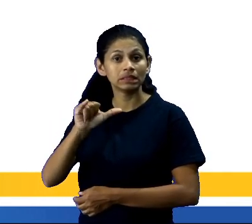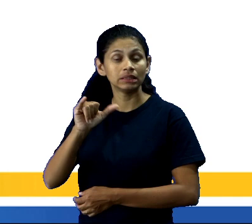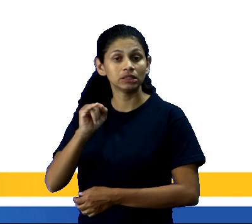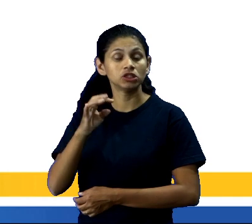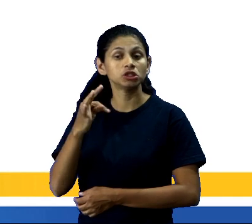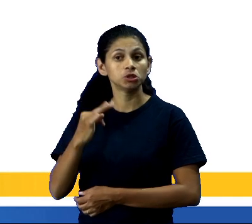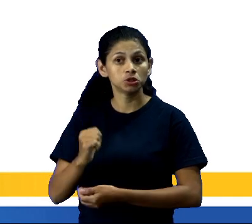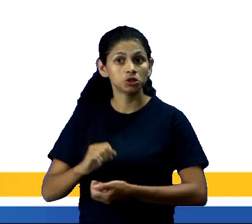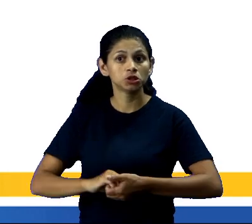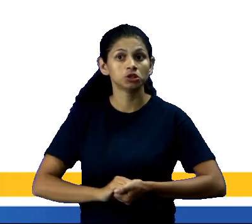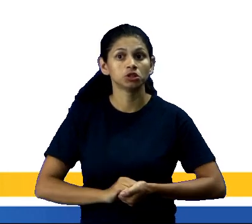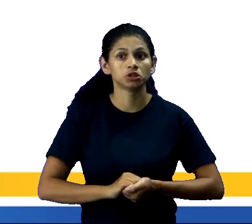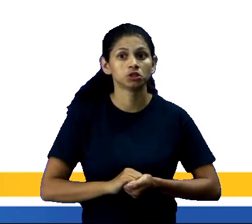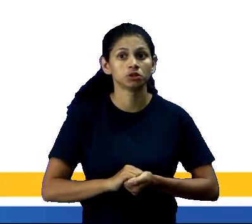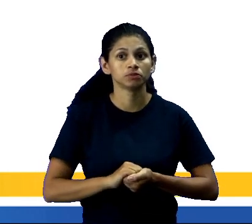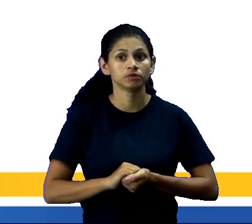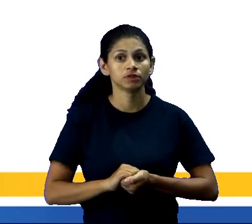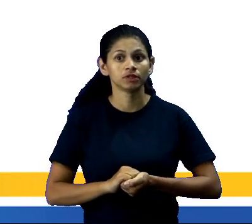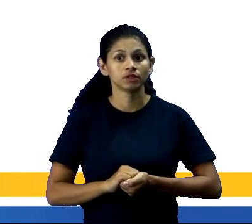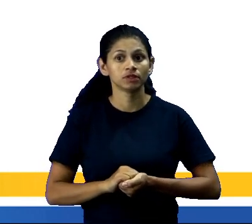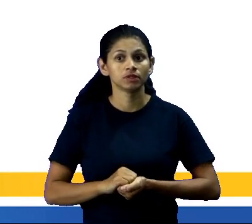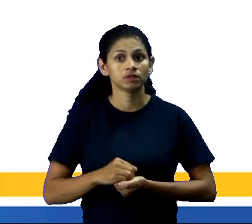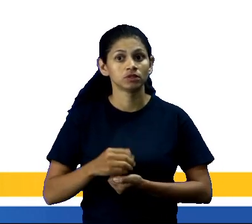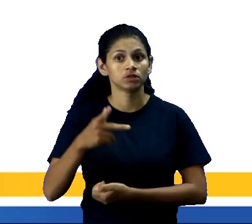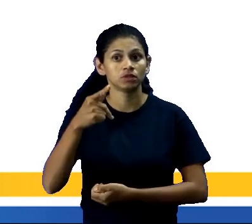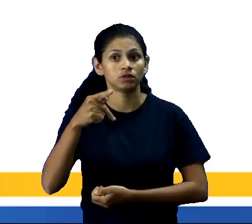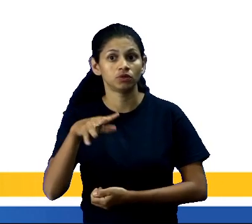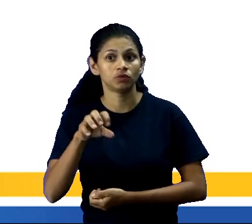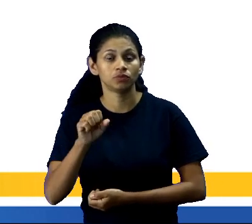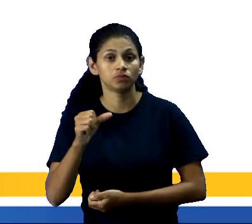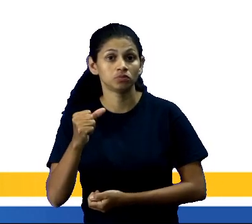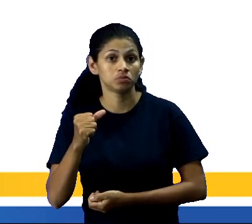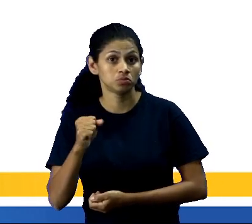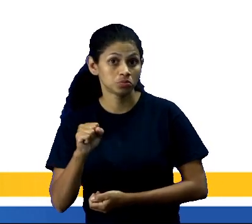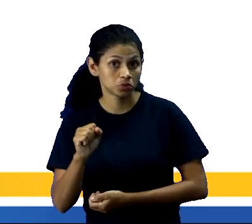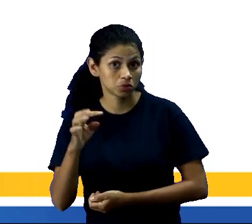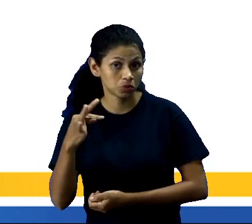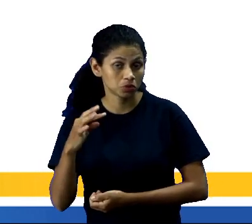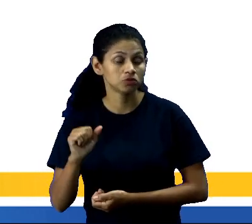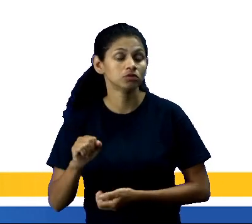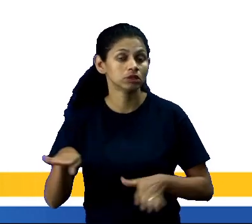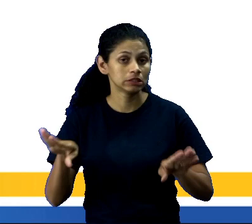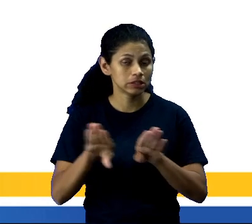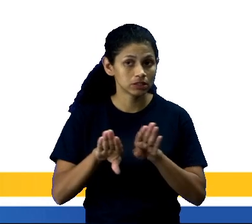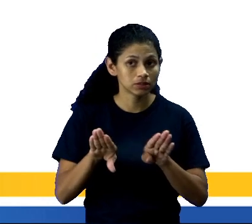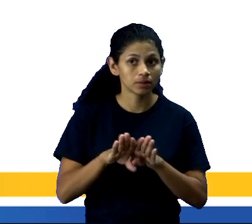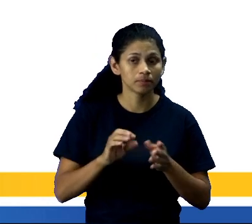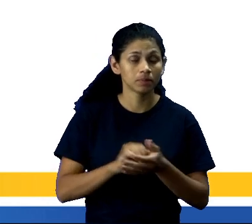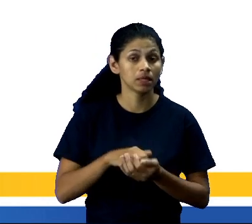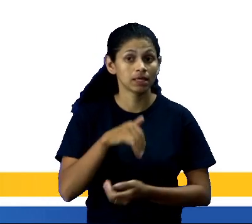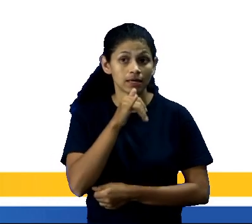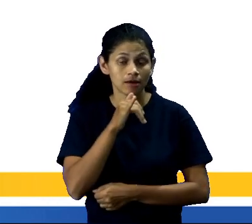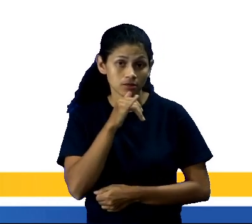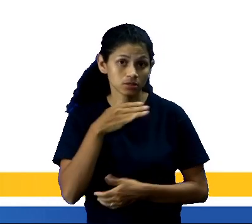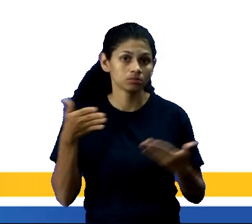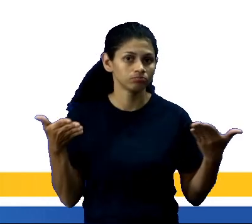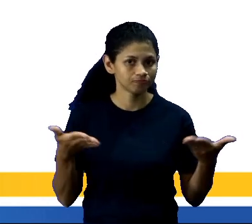né, juvenil, posts em fanpages. São exemplos atuais de